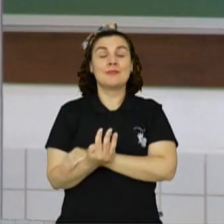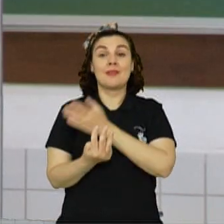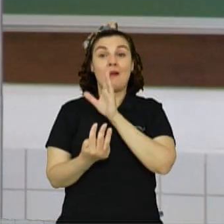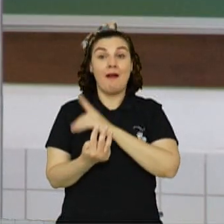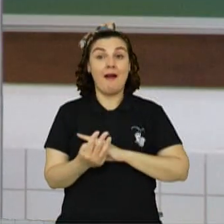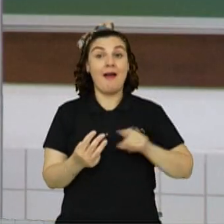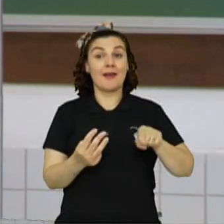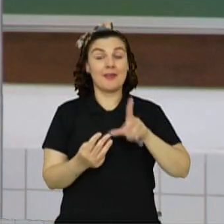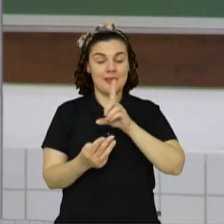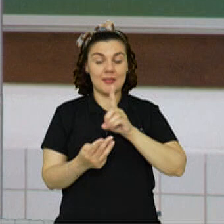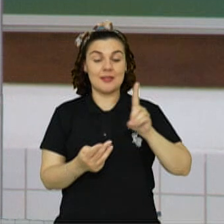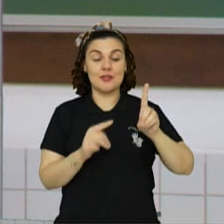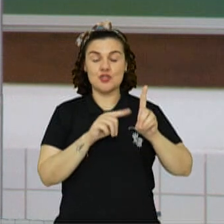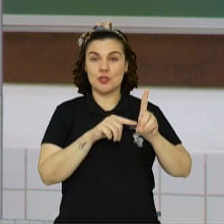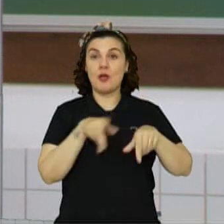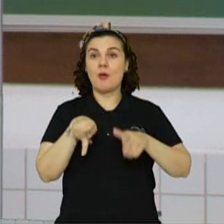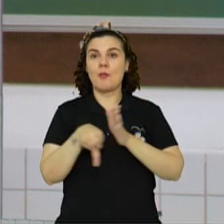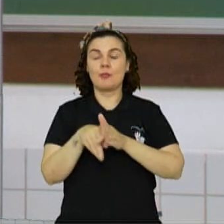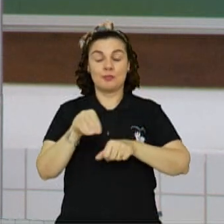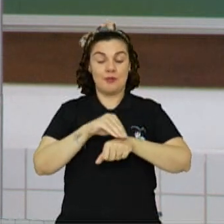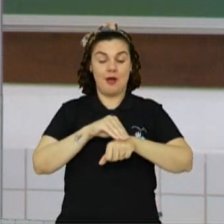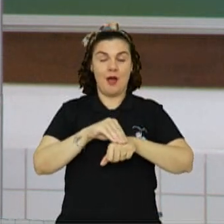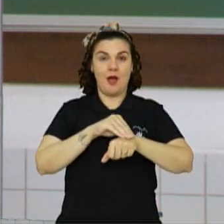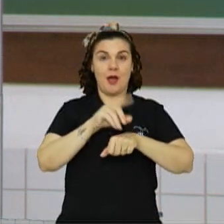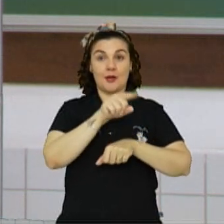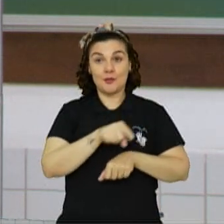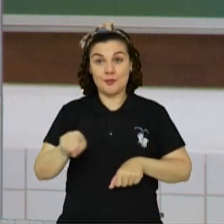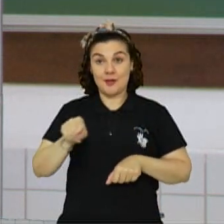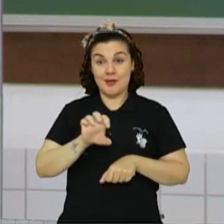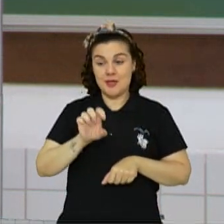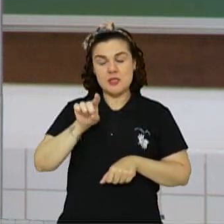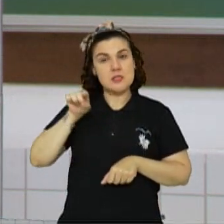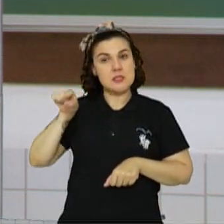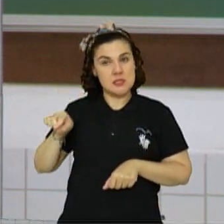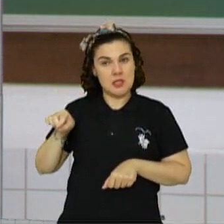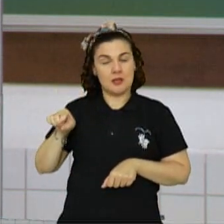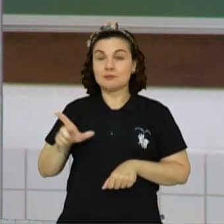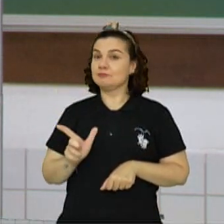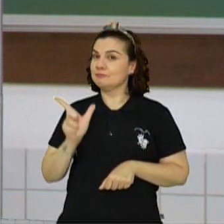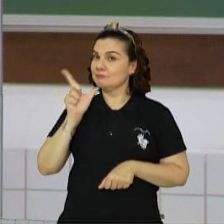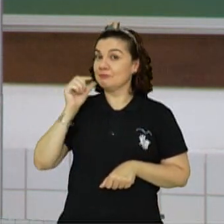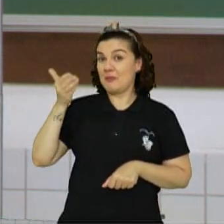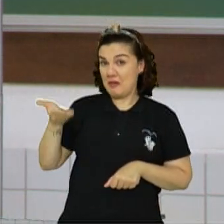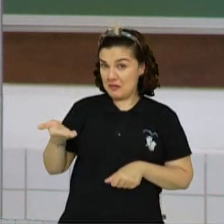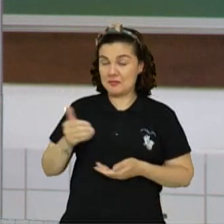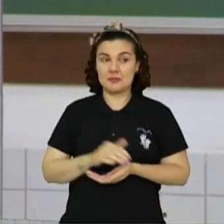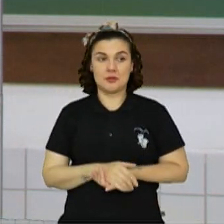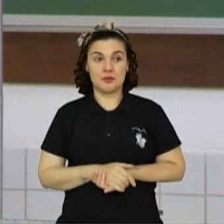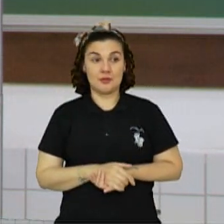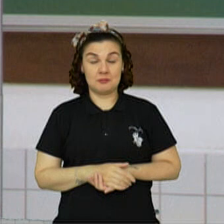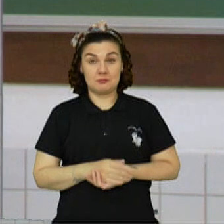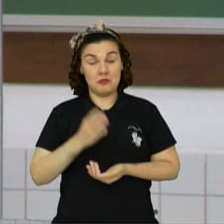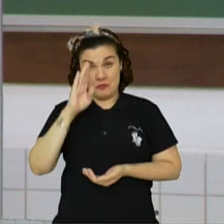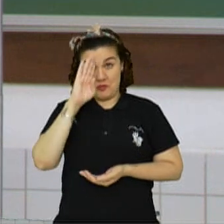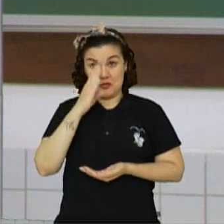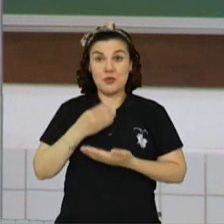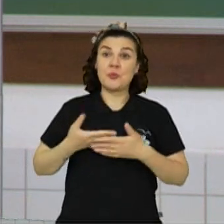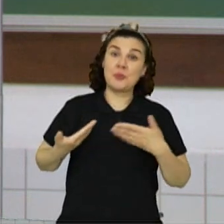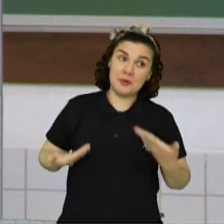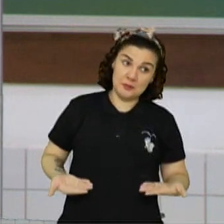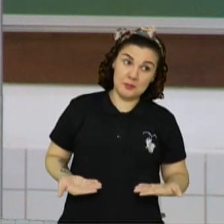da direita, eu coloquei álcool. E no líquido da esquerda, eu coloquei água. Então, o que me leva a crer